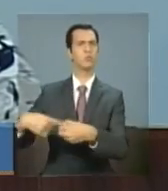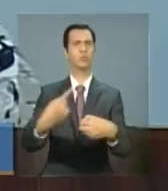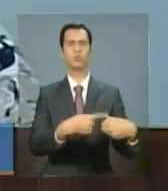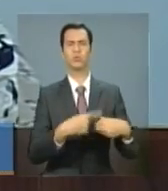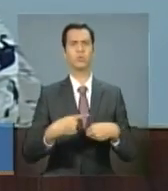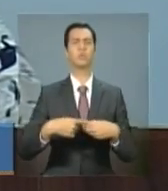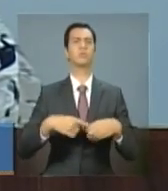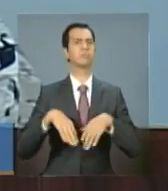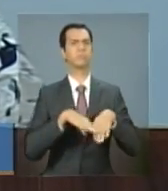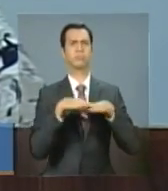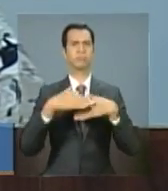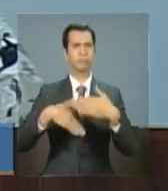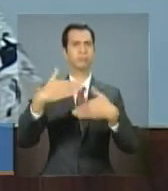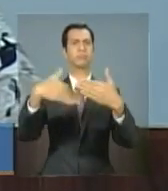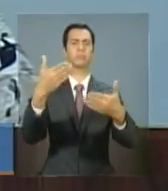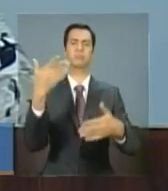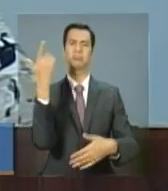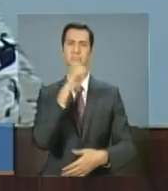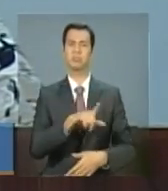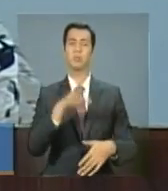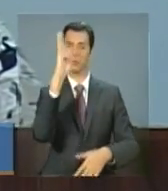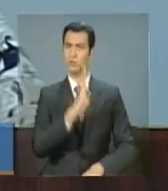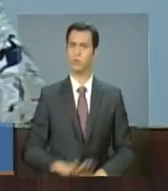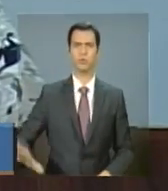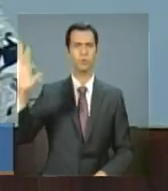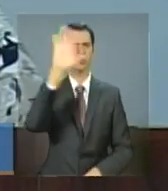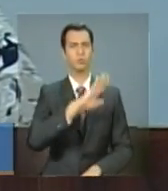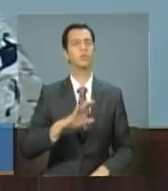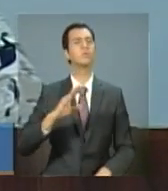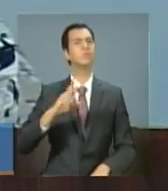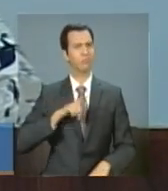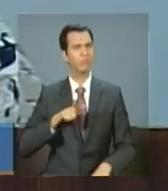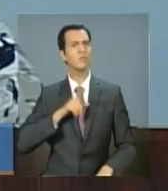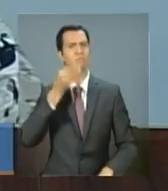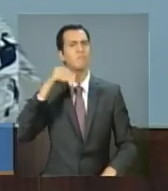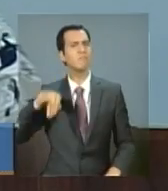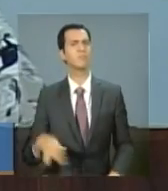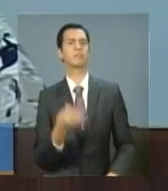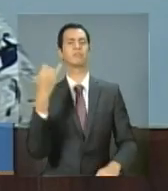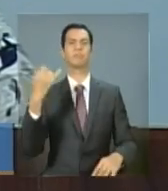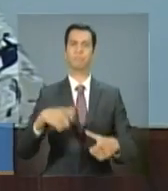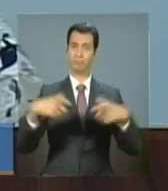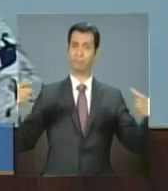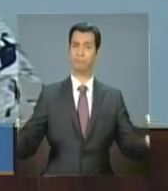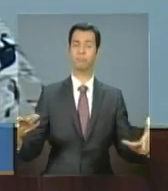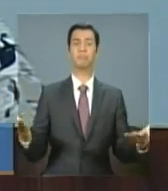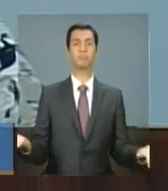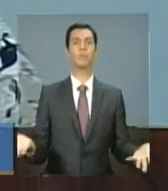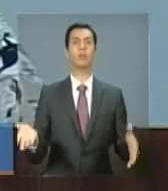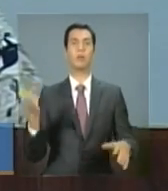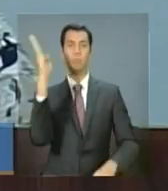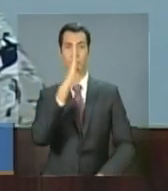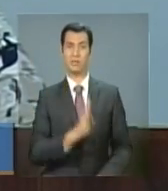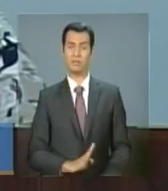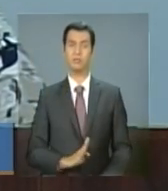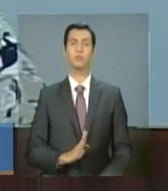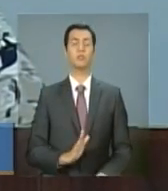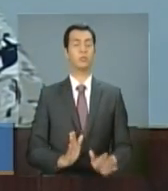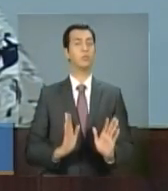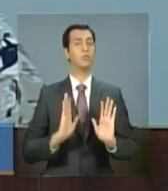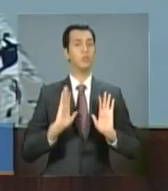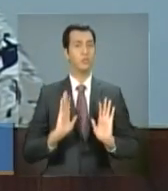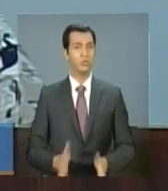municípios, é um Brasil cheio de oportunidades. Este Brasil, no entanto, mesmo tendo